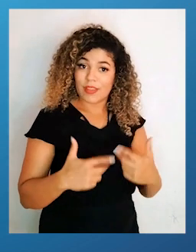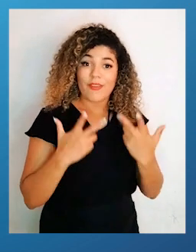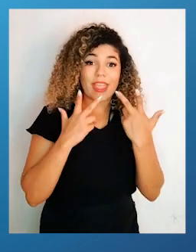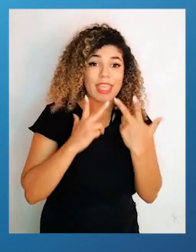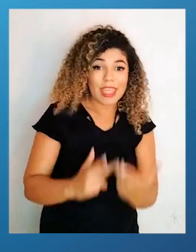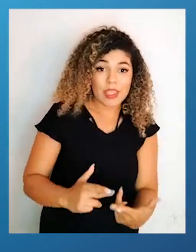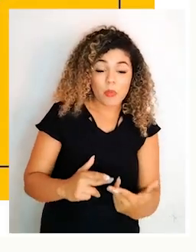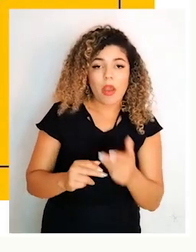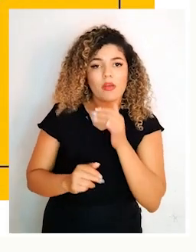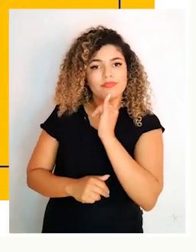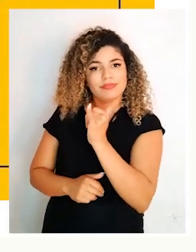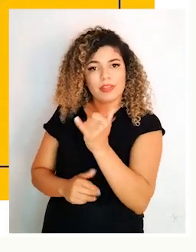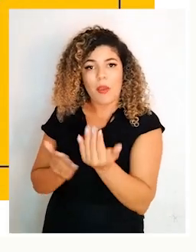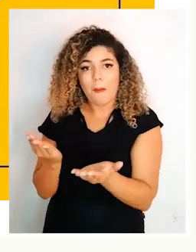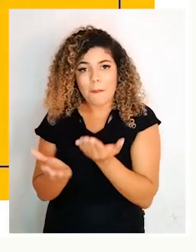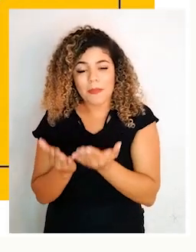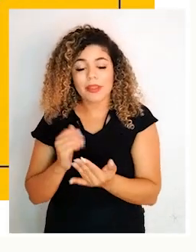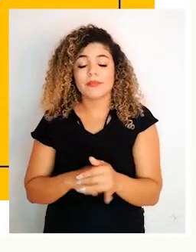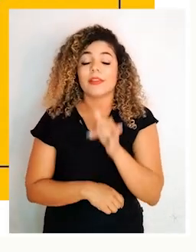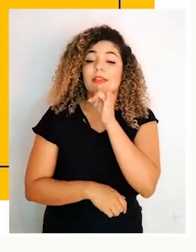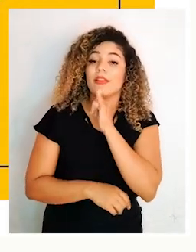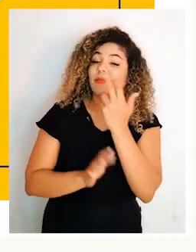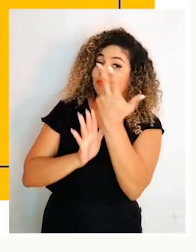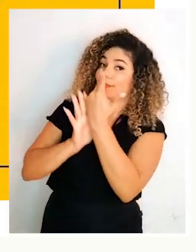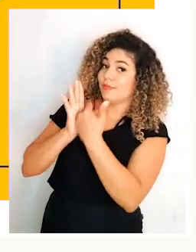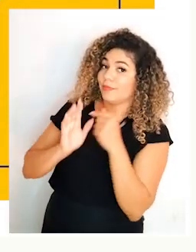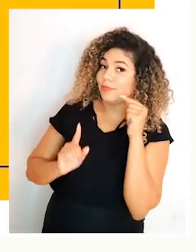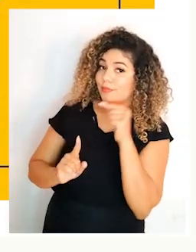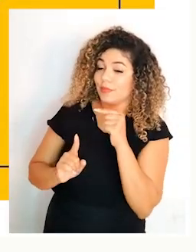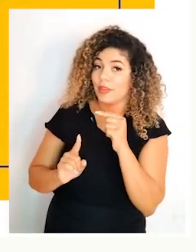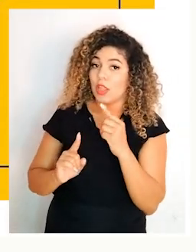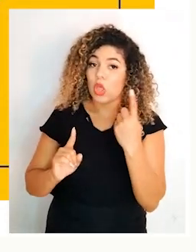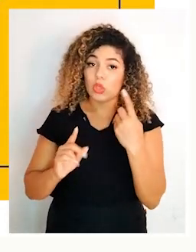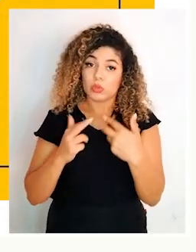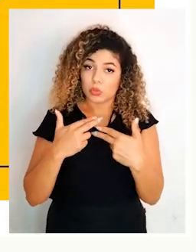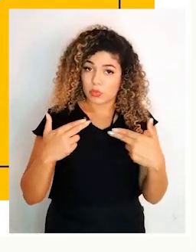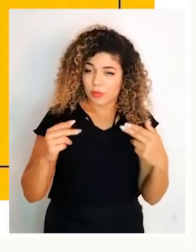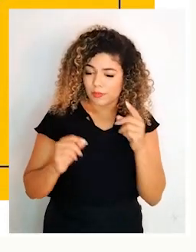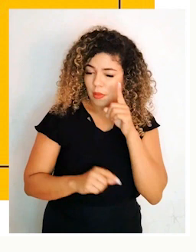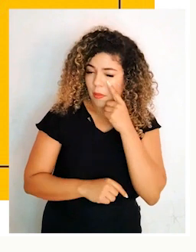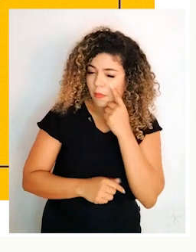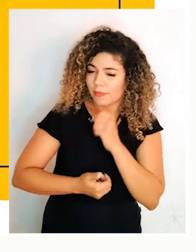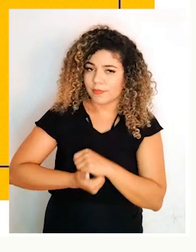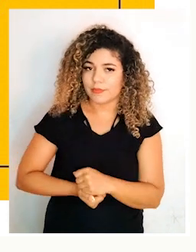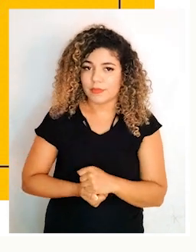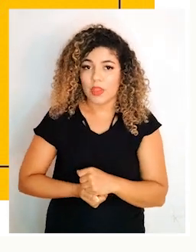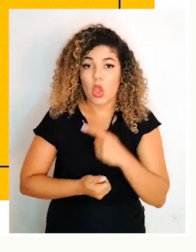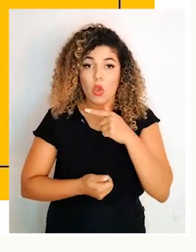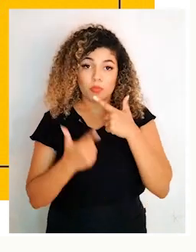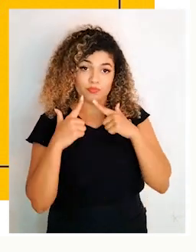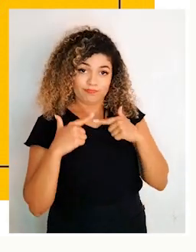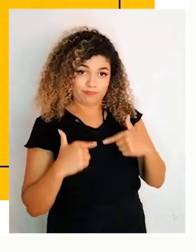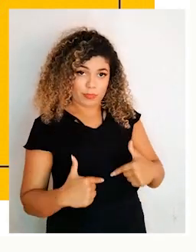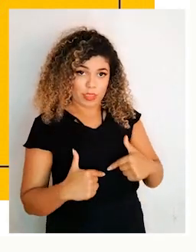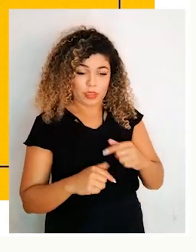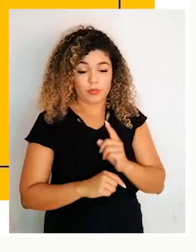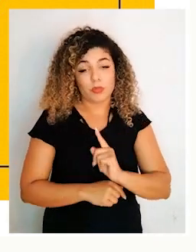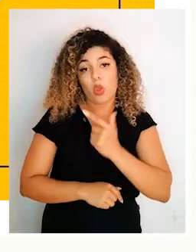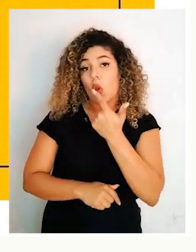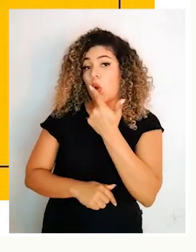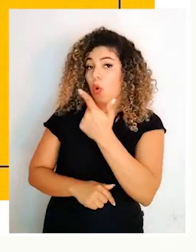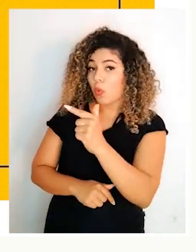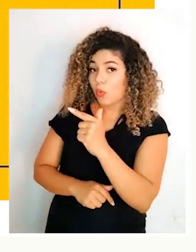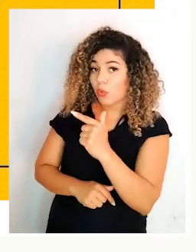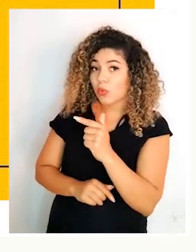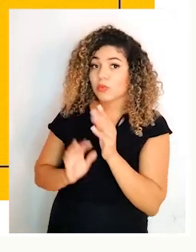do eletrizado. Aqui nós temos na imagem a aproximação de dois objetos. Observe, um que era neutro e o outro